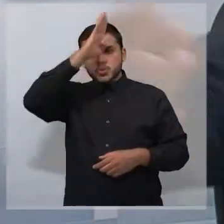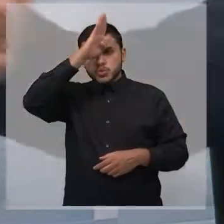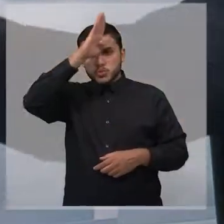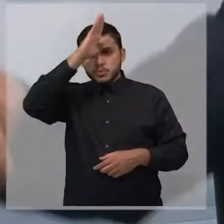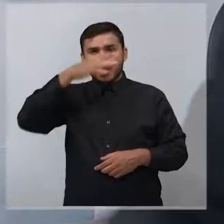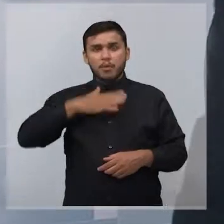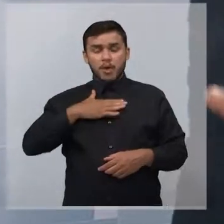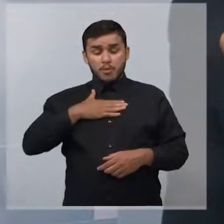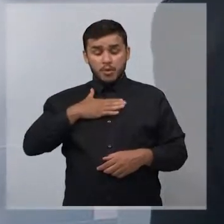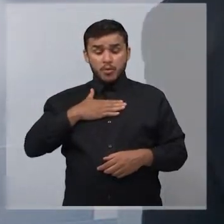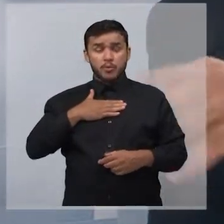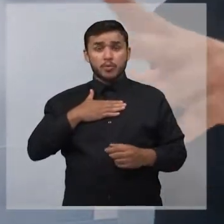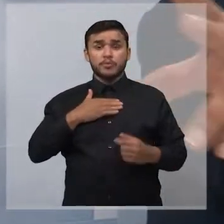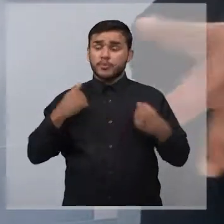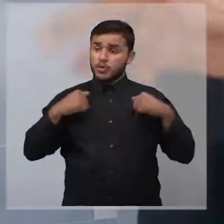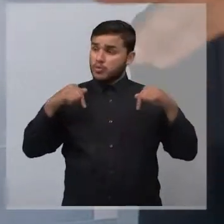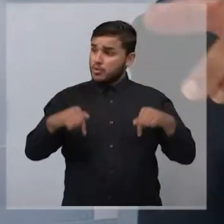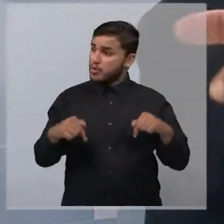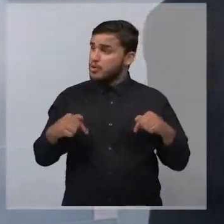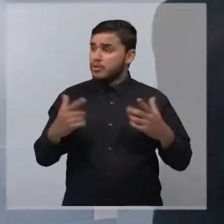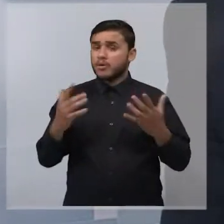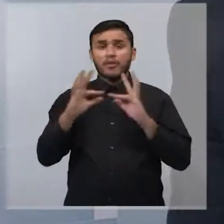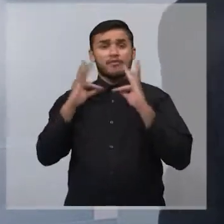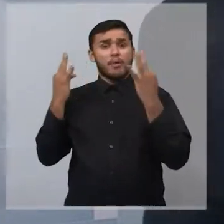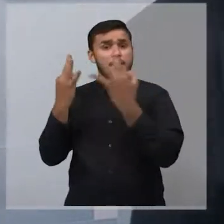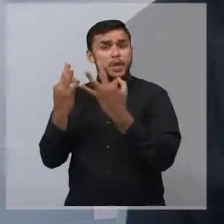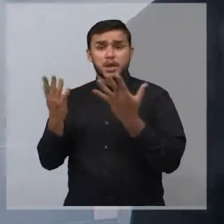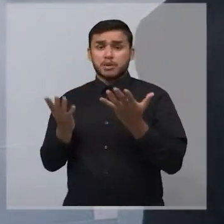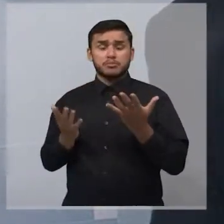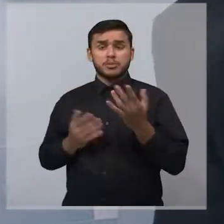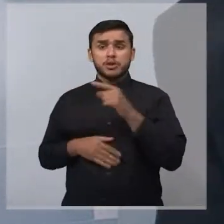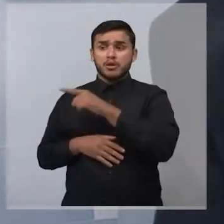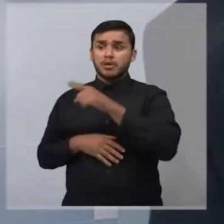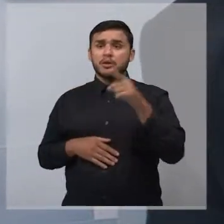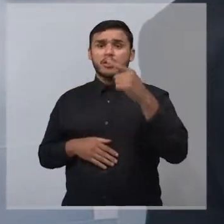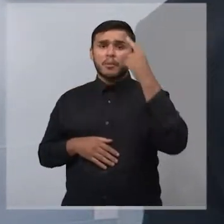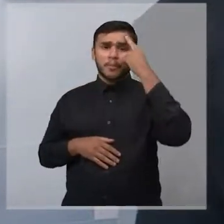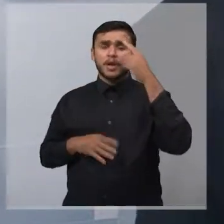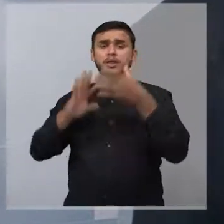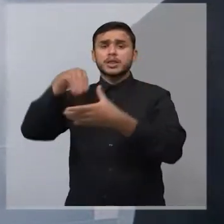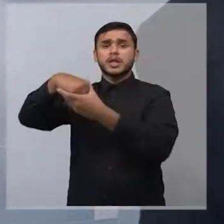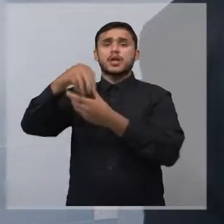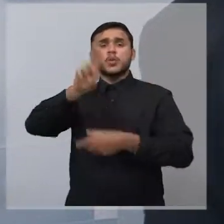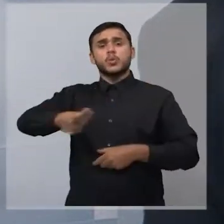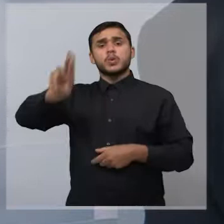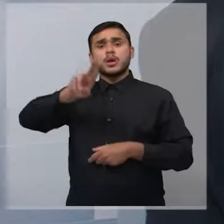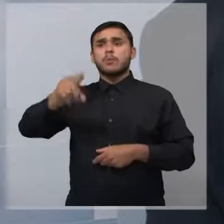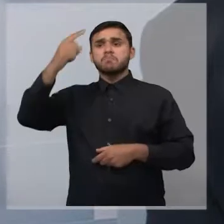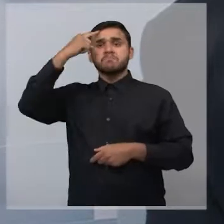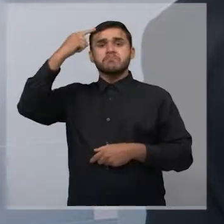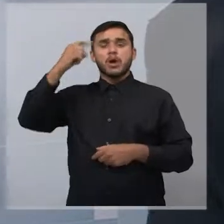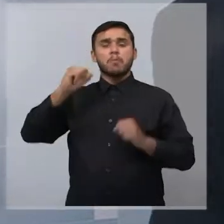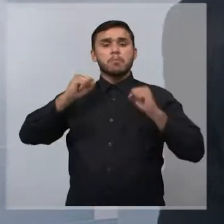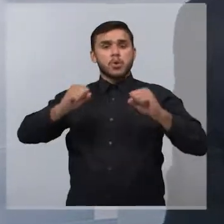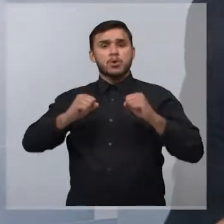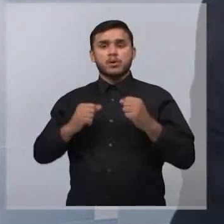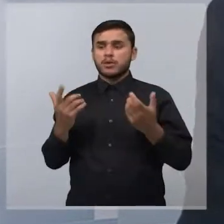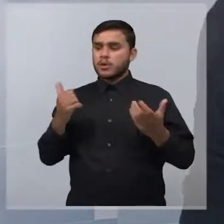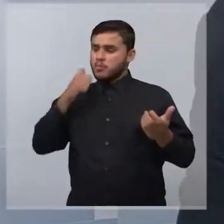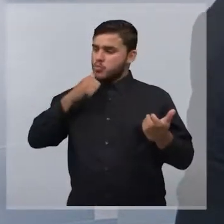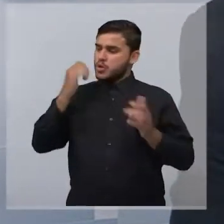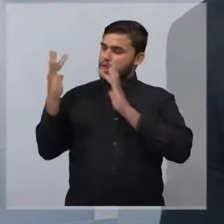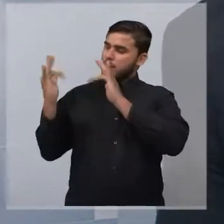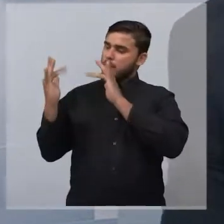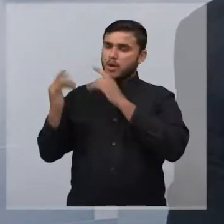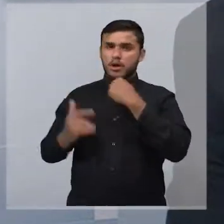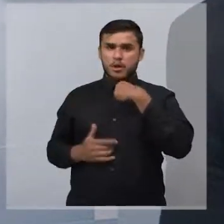nossos sobrinhos, eu digo sobrinho porque eu sou vereador, por exemplo, e outros que podem ter, que estão no ambiente da universidade e acham que pode